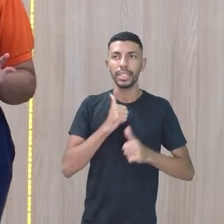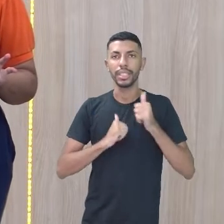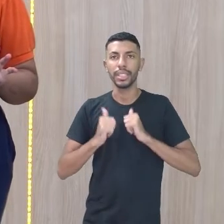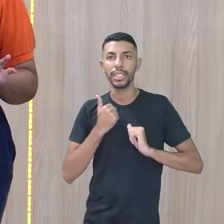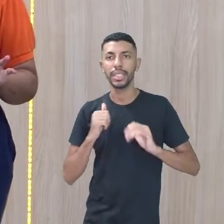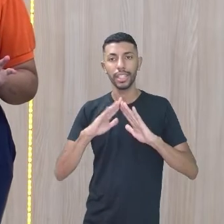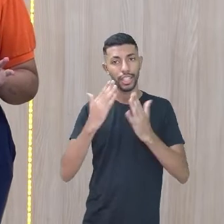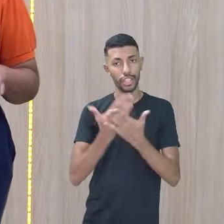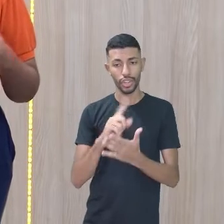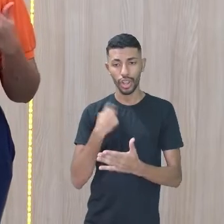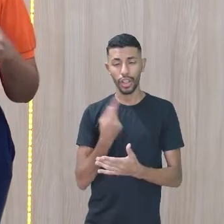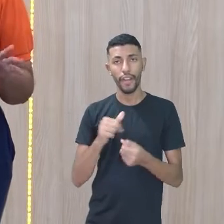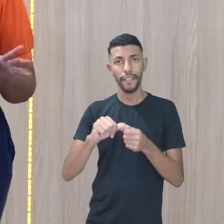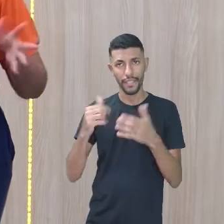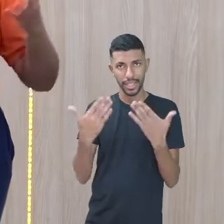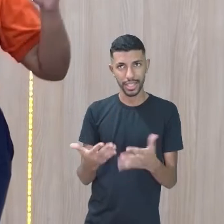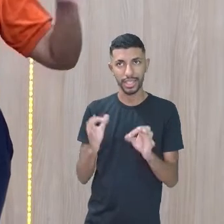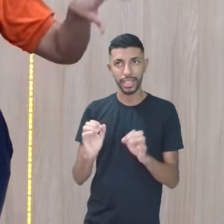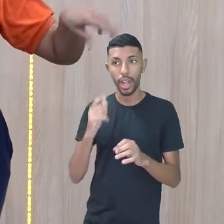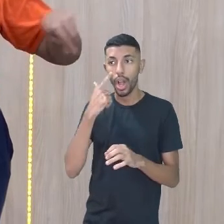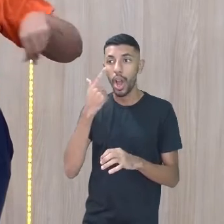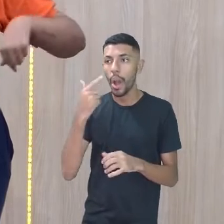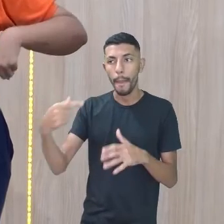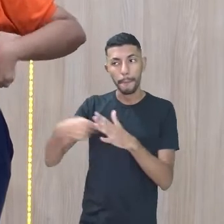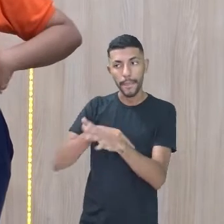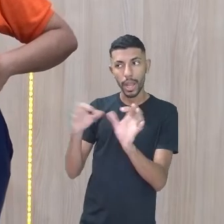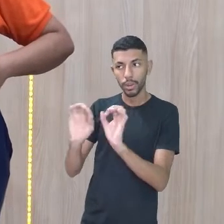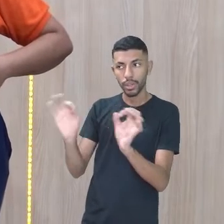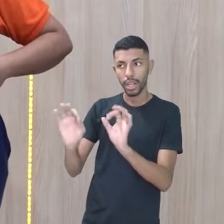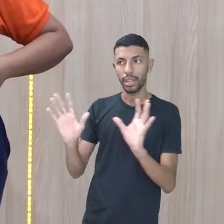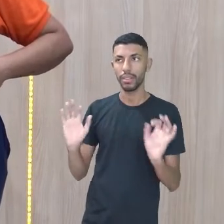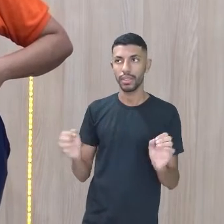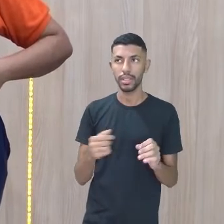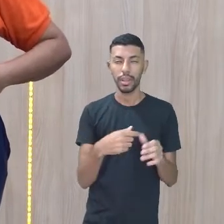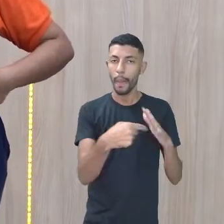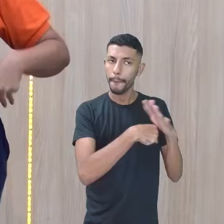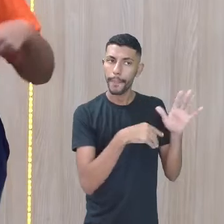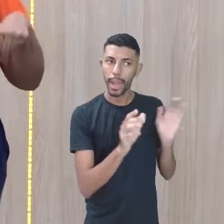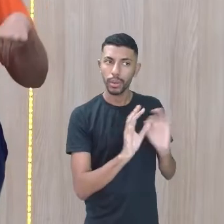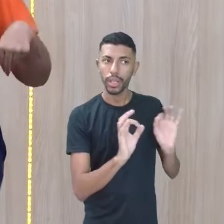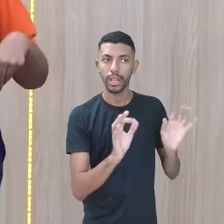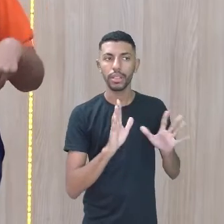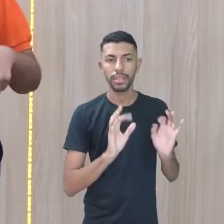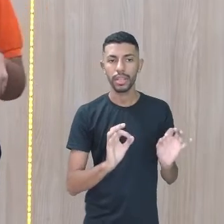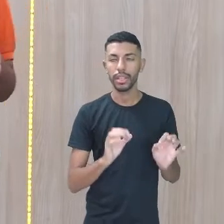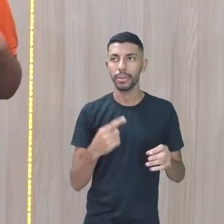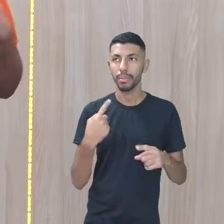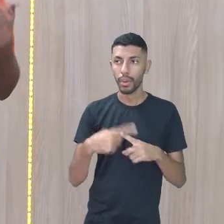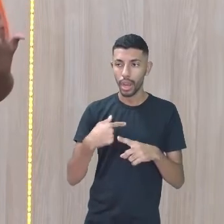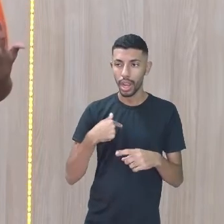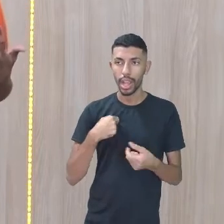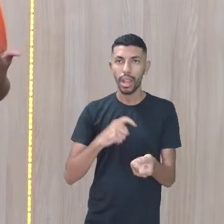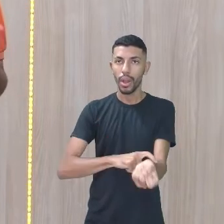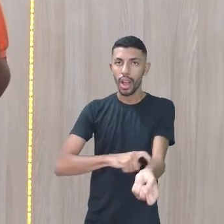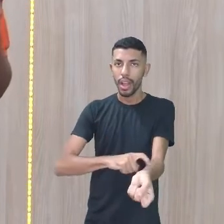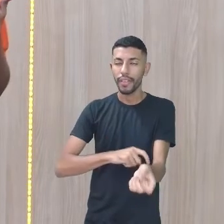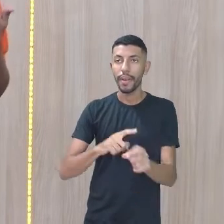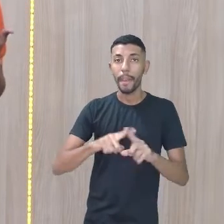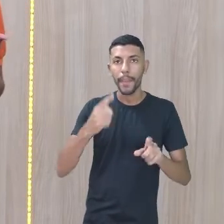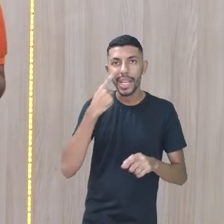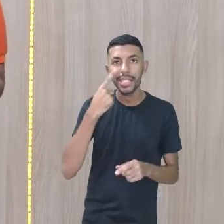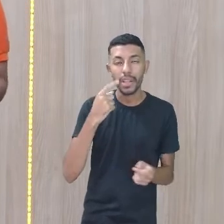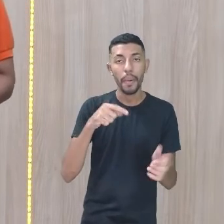escola a gente faz isso, né? Quero que, ó, não me pergunta nada, não, vice Pedro, não me pergunta, não, que eu estou aqui nervosa. Mas